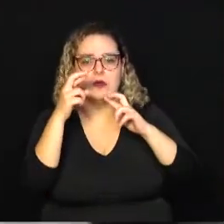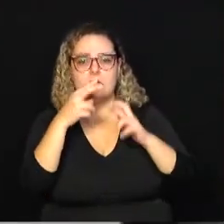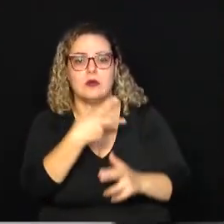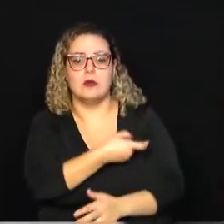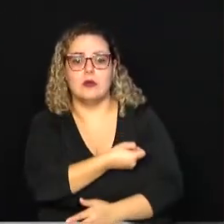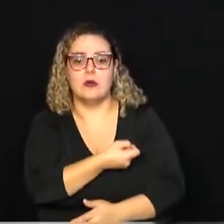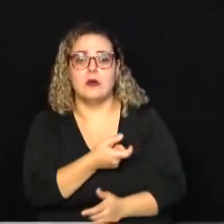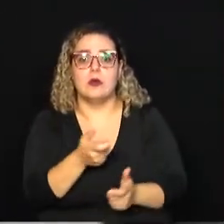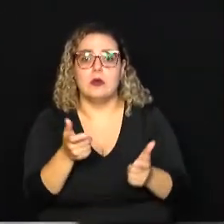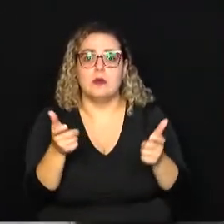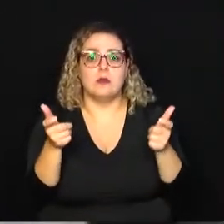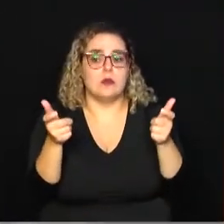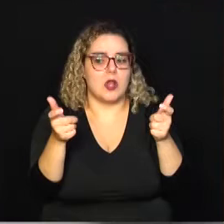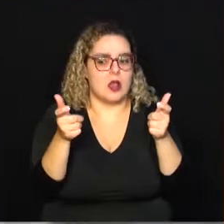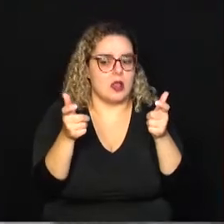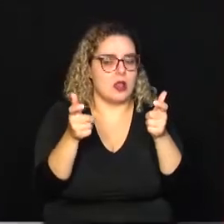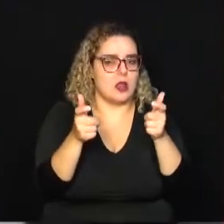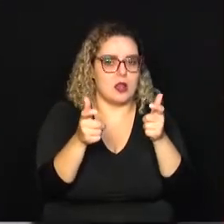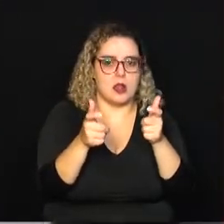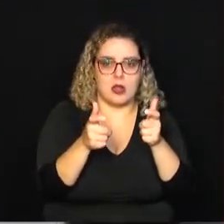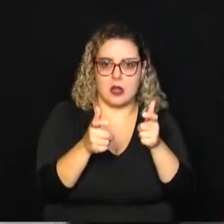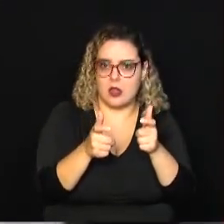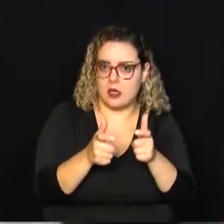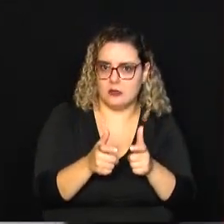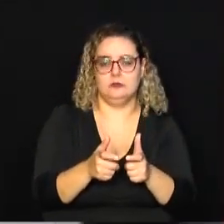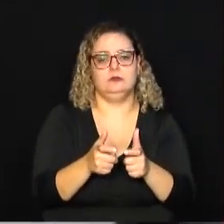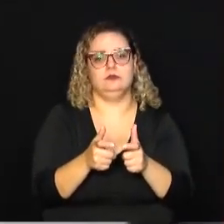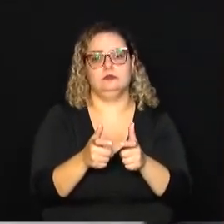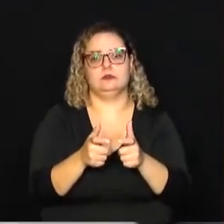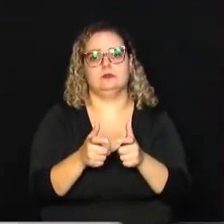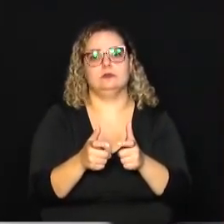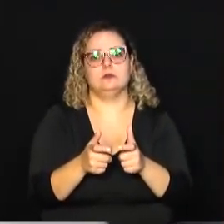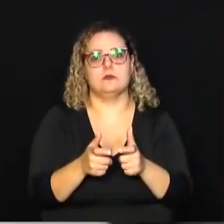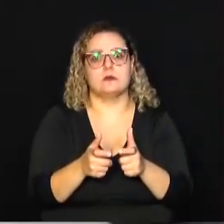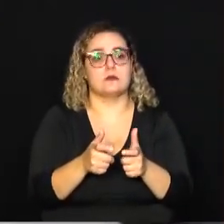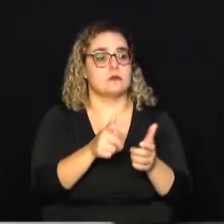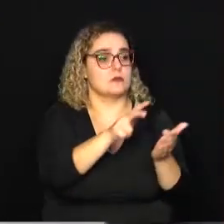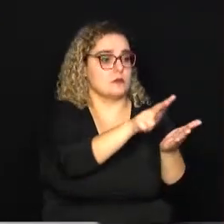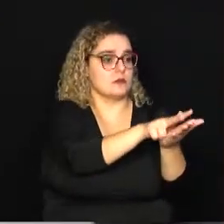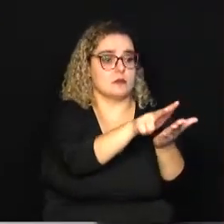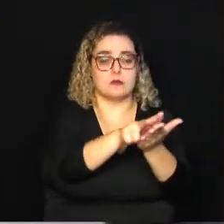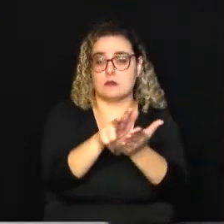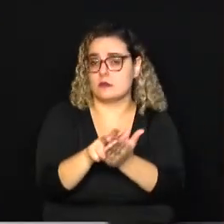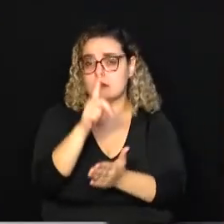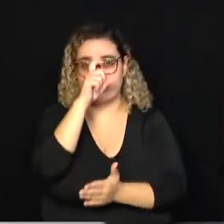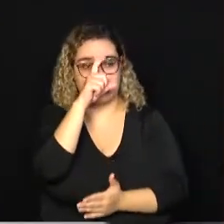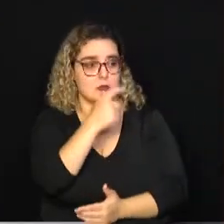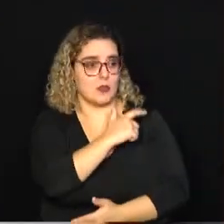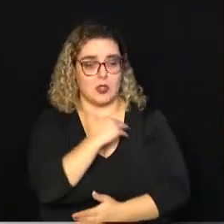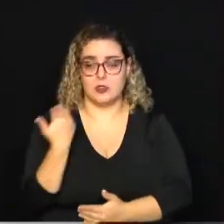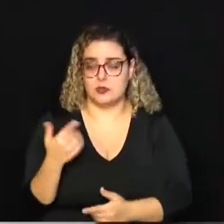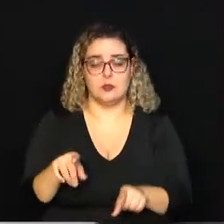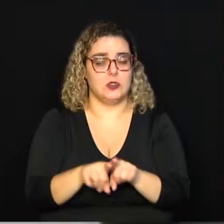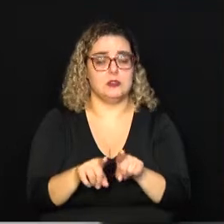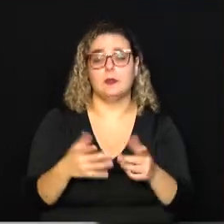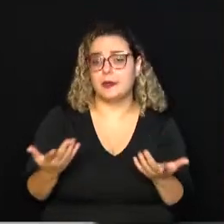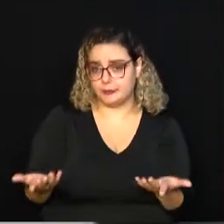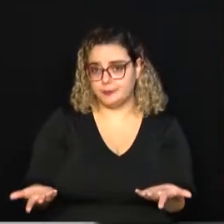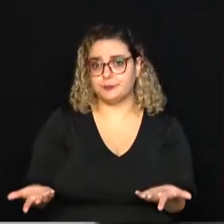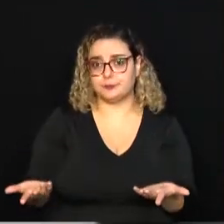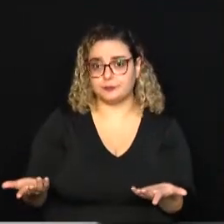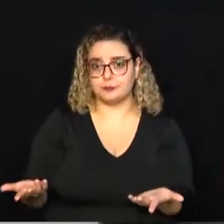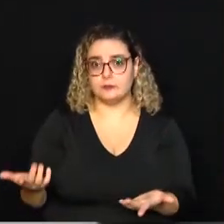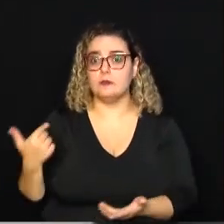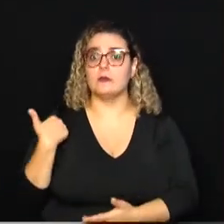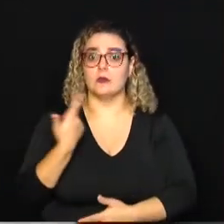queda substancial, uma queda muito sensível do número de internações, de casos e de mortes, né? Então, a gente